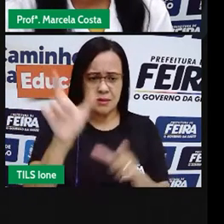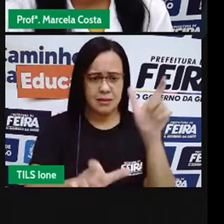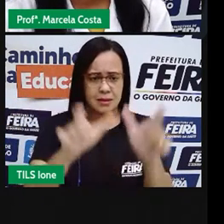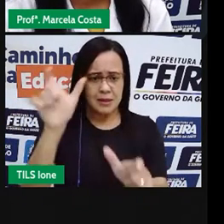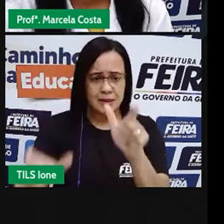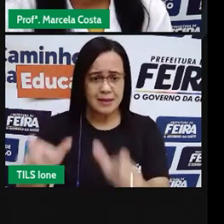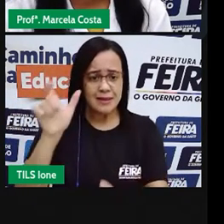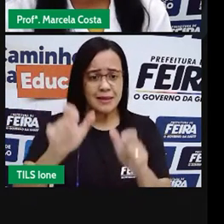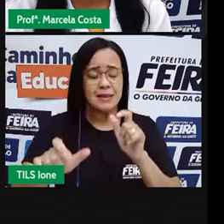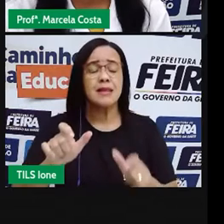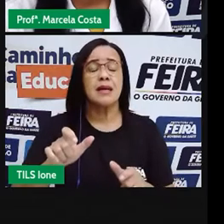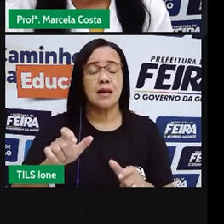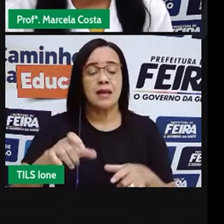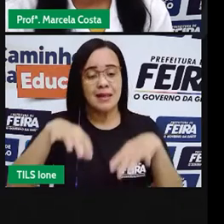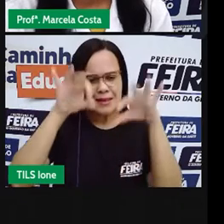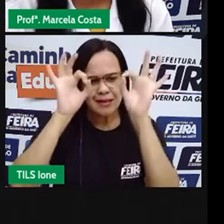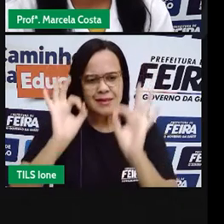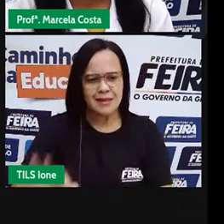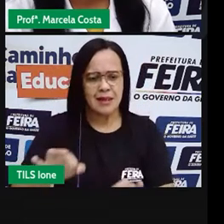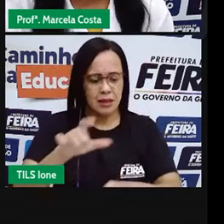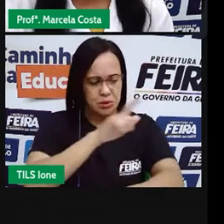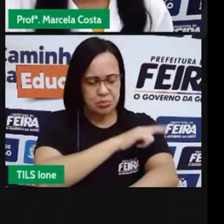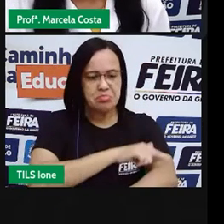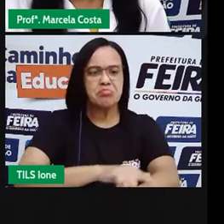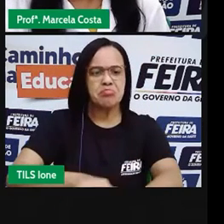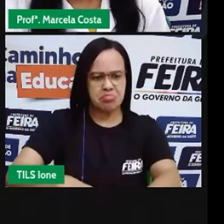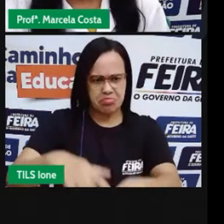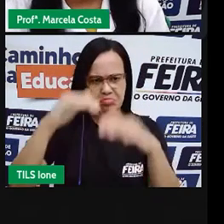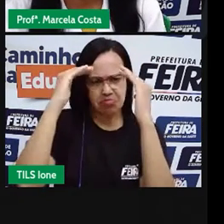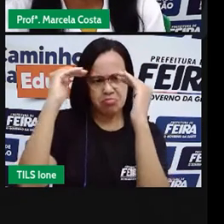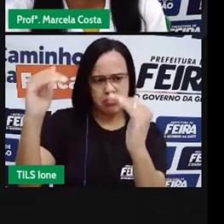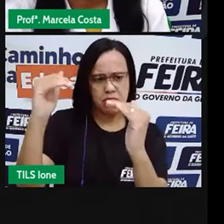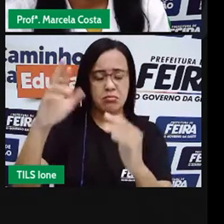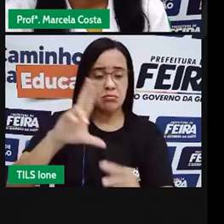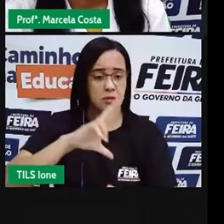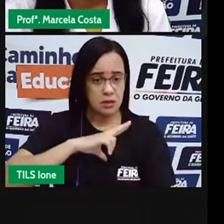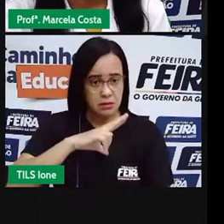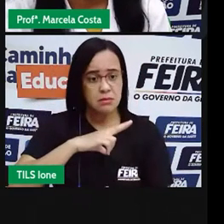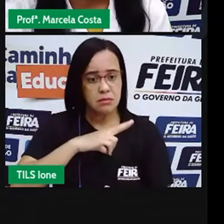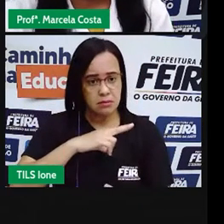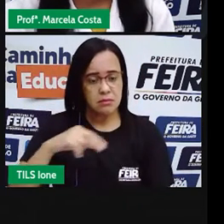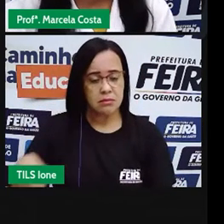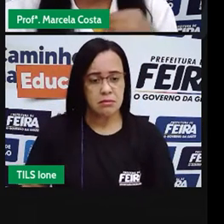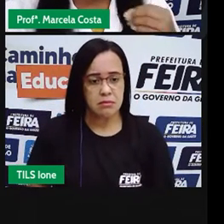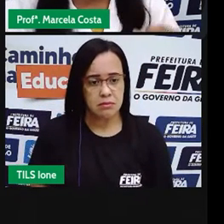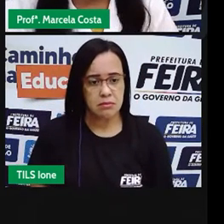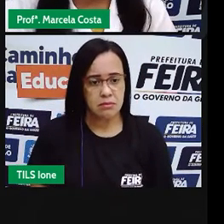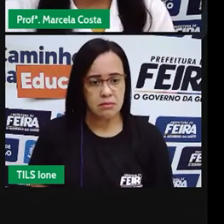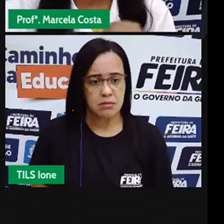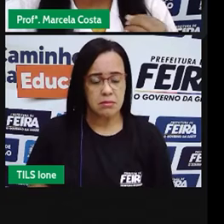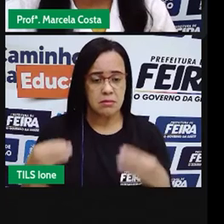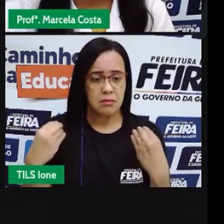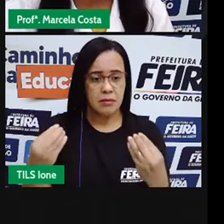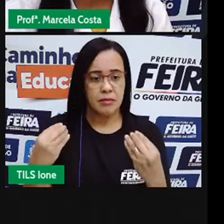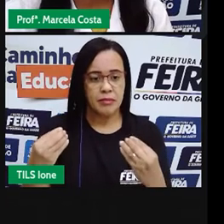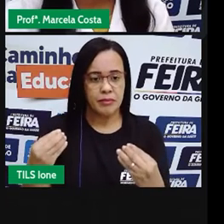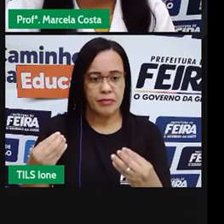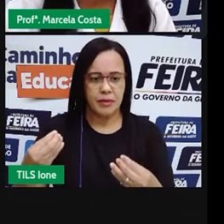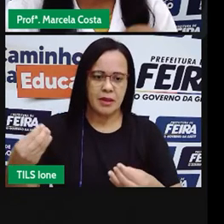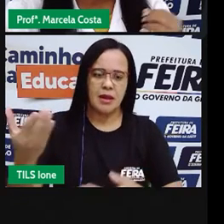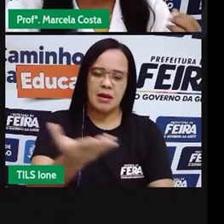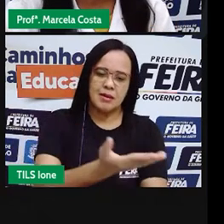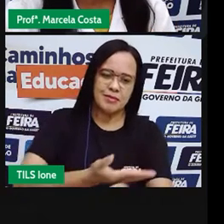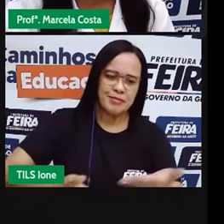da maneira contigo para ti Tu acredita que o